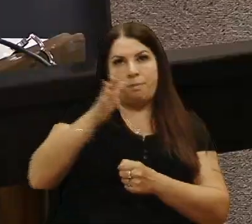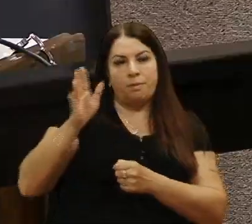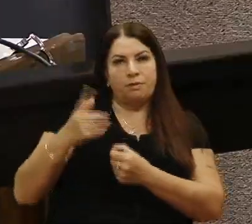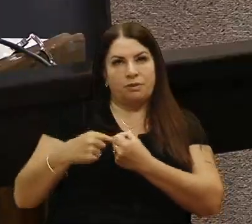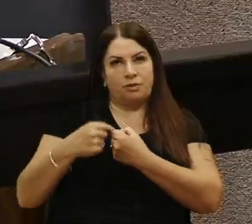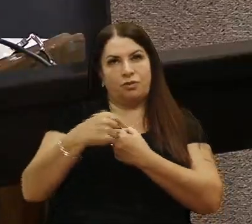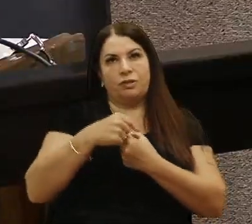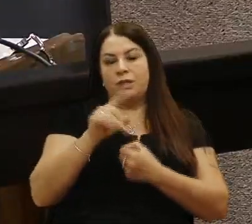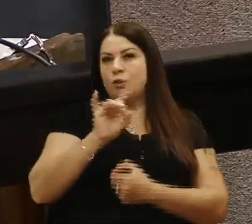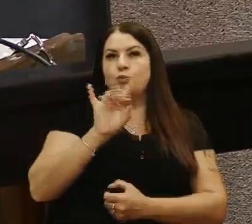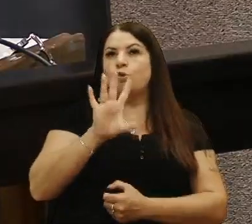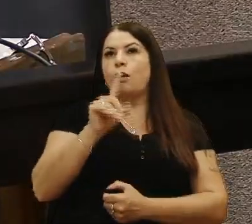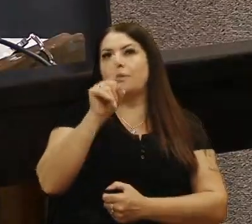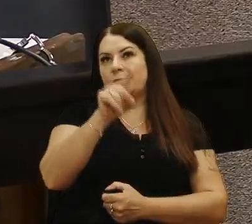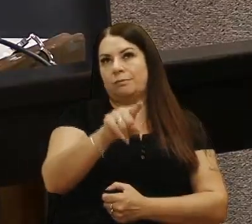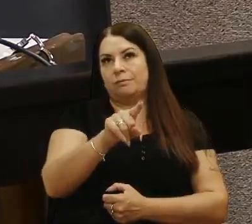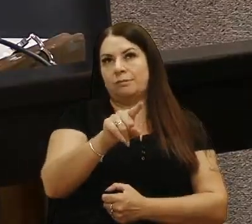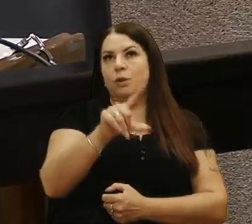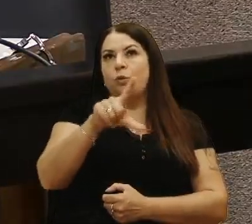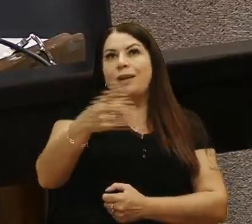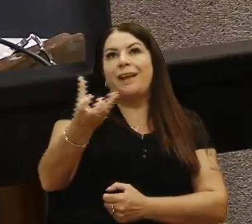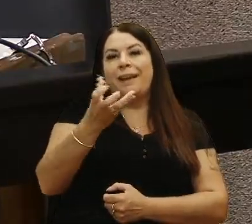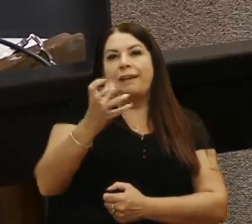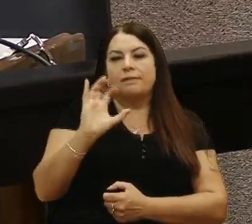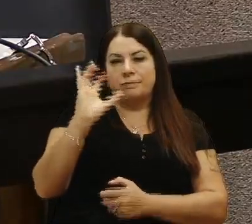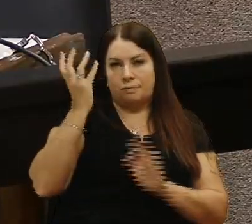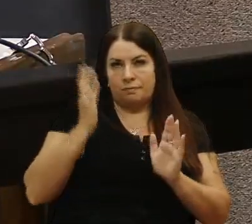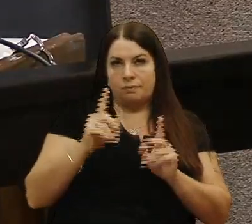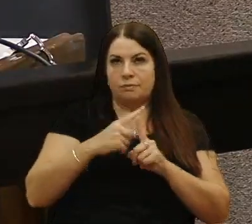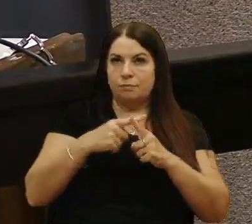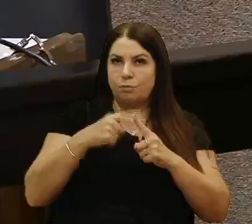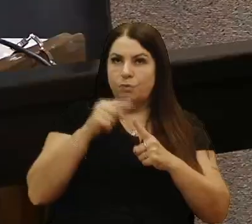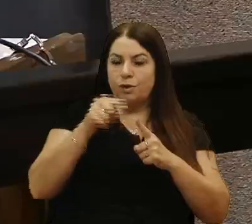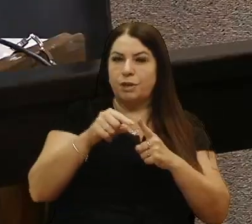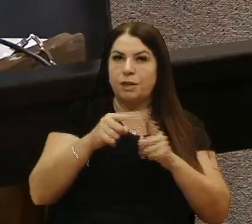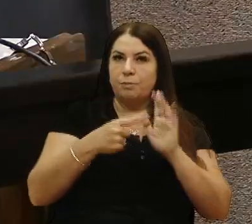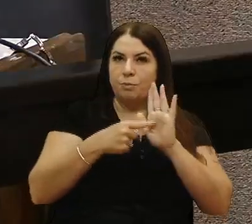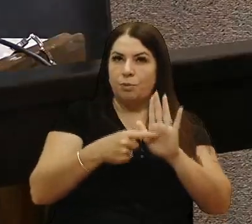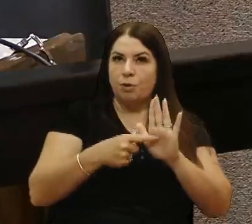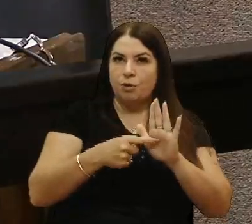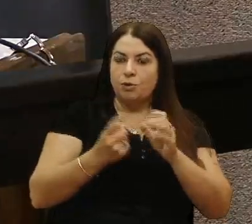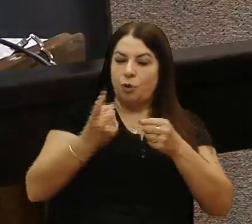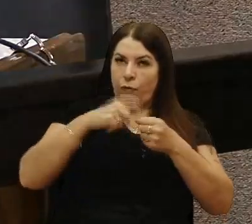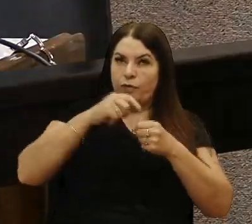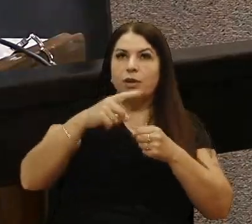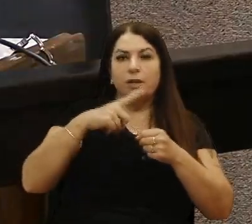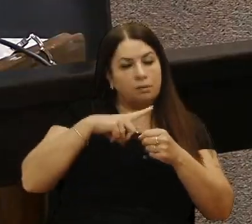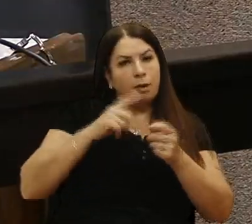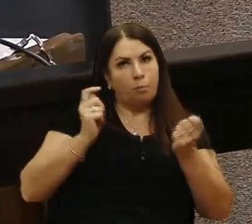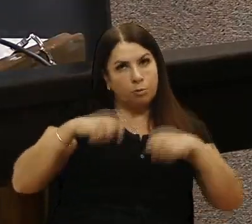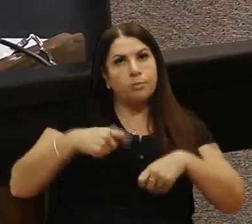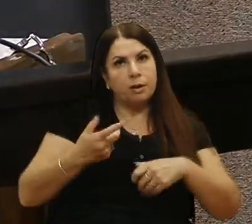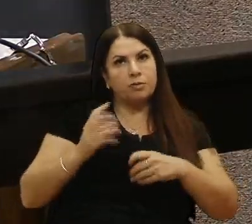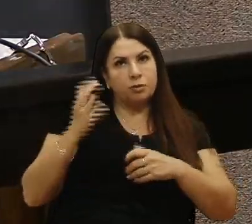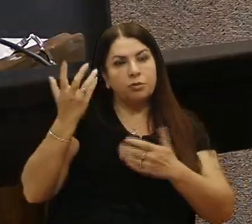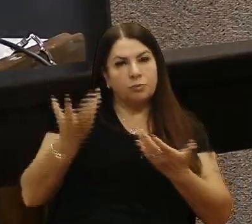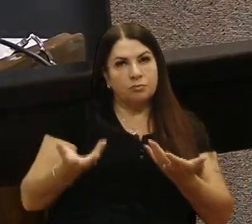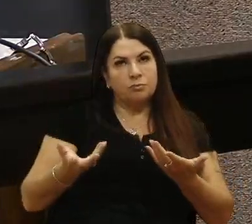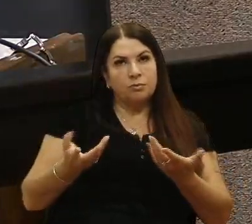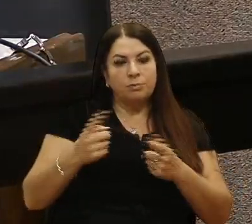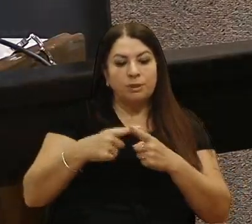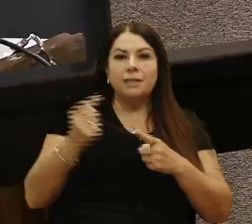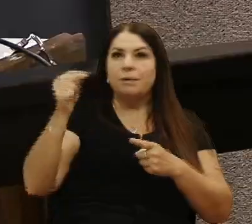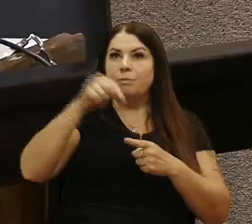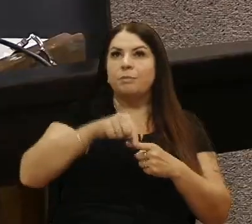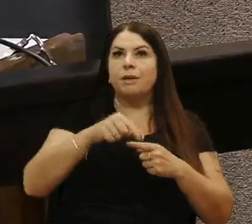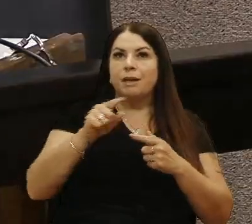do Sul, e não somente onde eles querem resolver. Porque eles mostram, através do convênio, que tem possibilidade de resolução, mas eles têm que